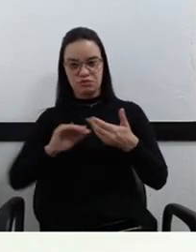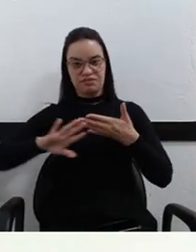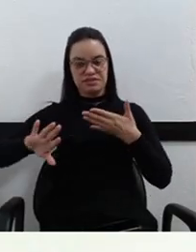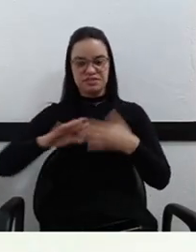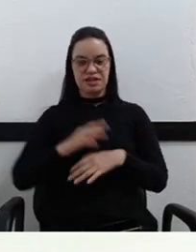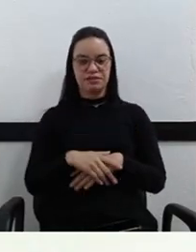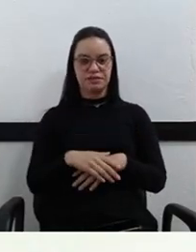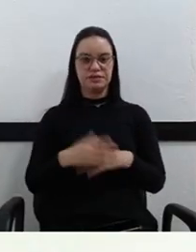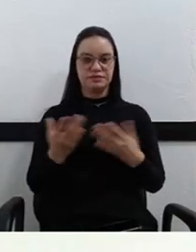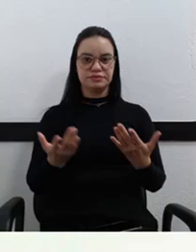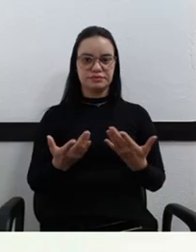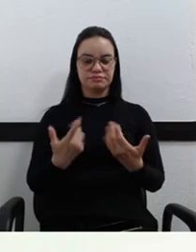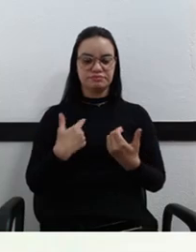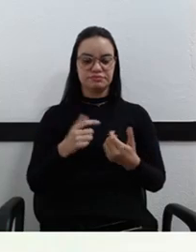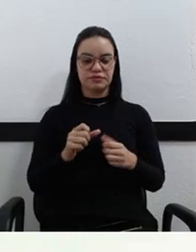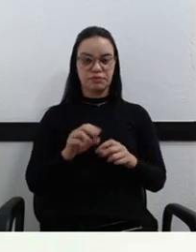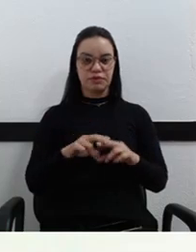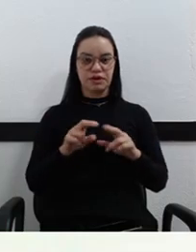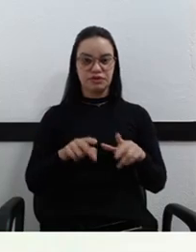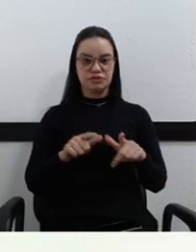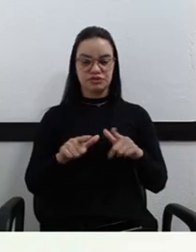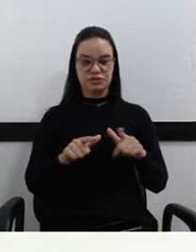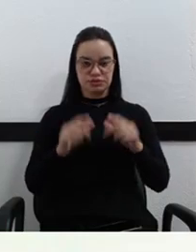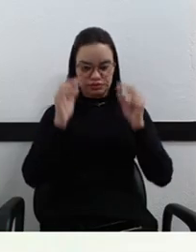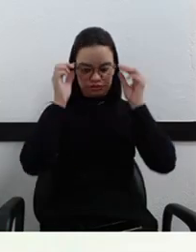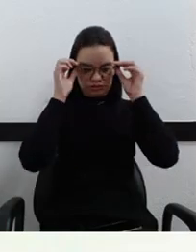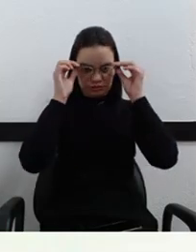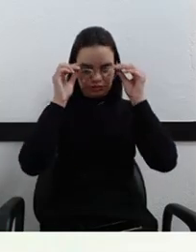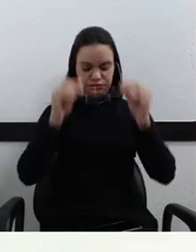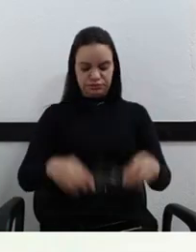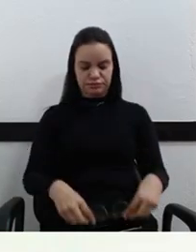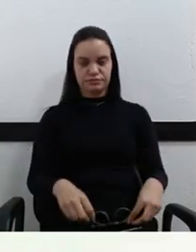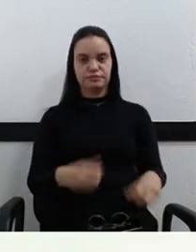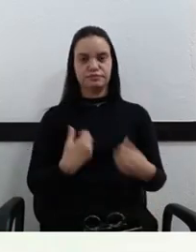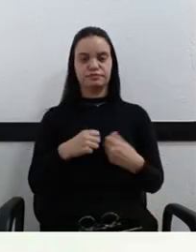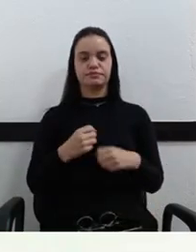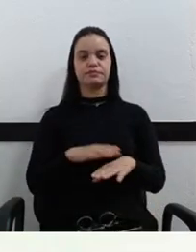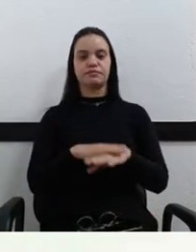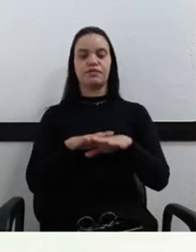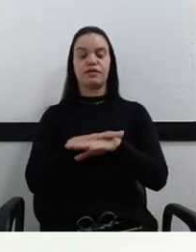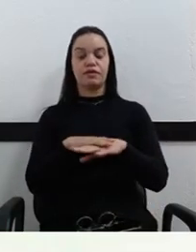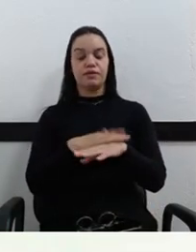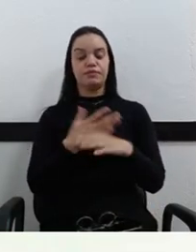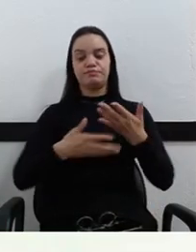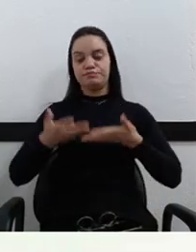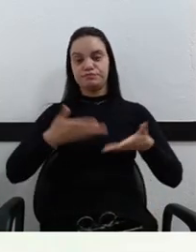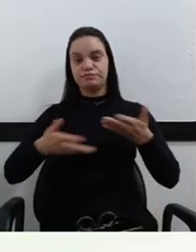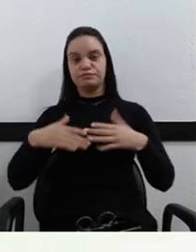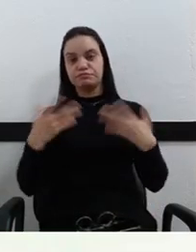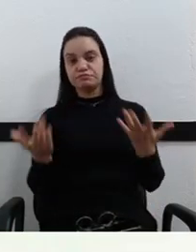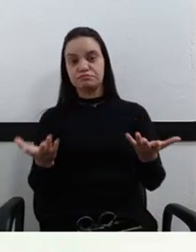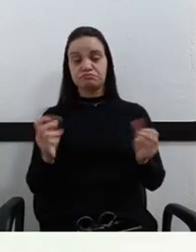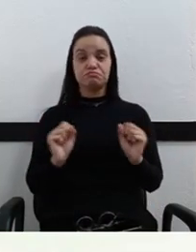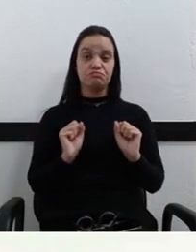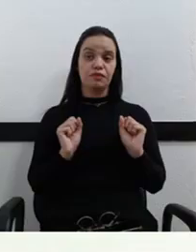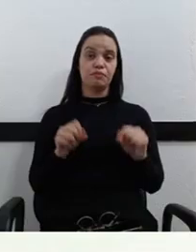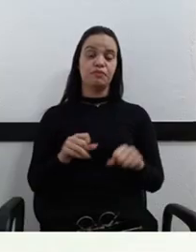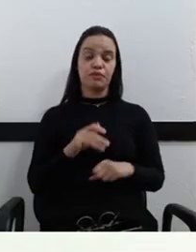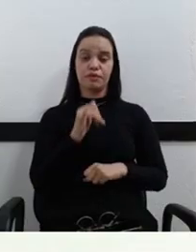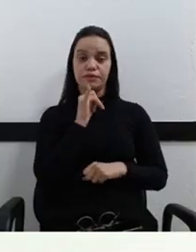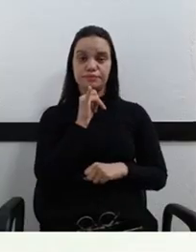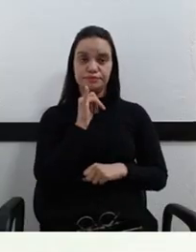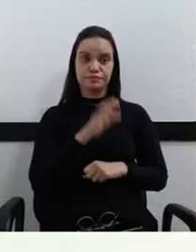absoluta necessidade do serviço. E essa justificativa, essa conjuntura é bastante dinâmica. Então, eventualmente, pode ser que